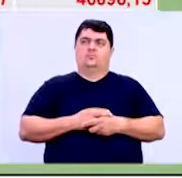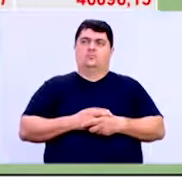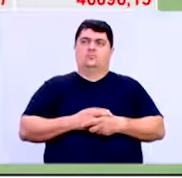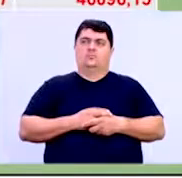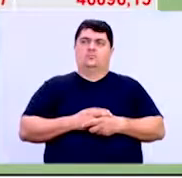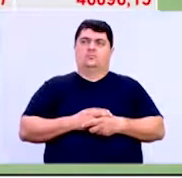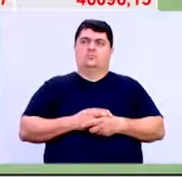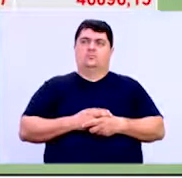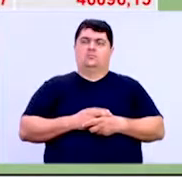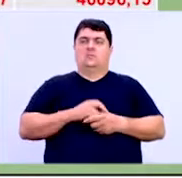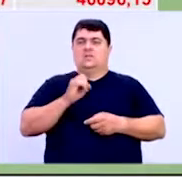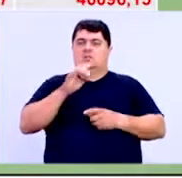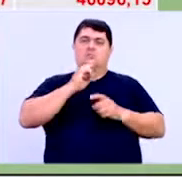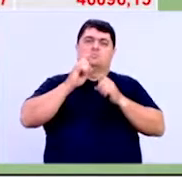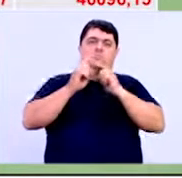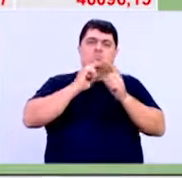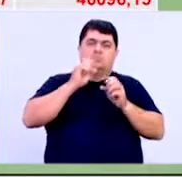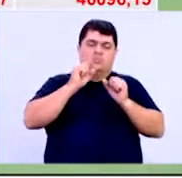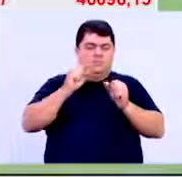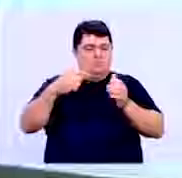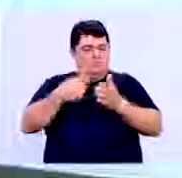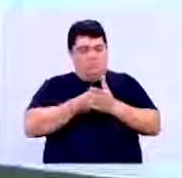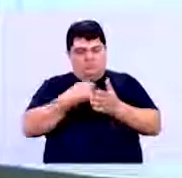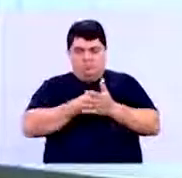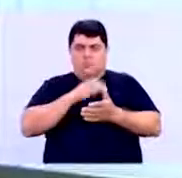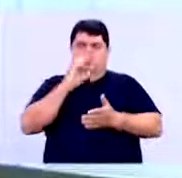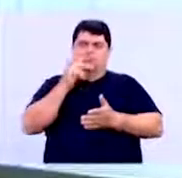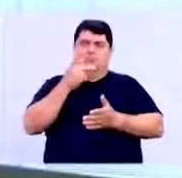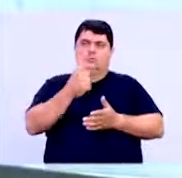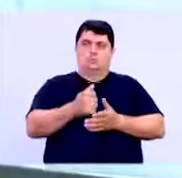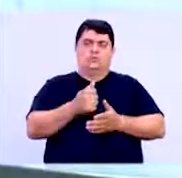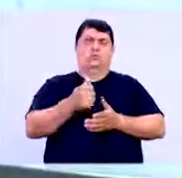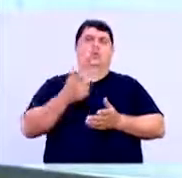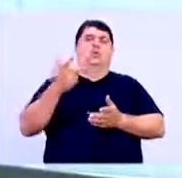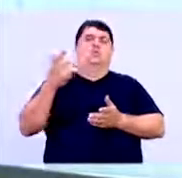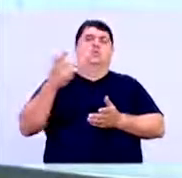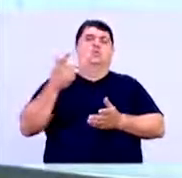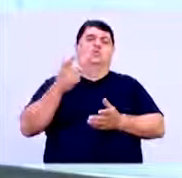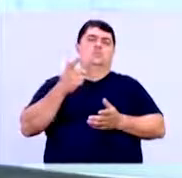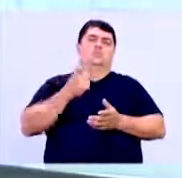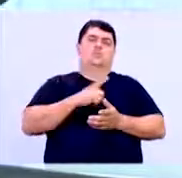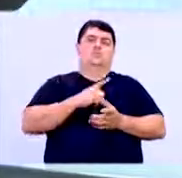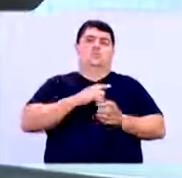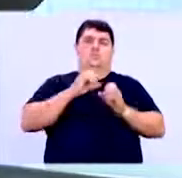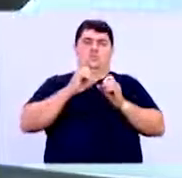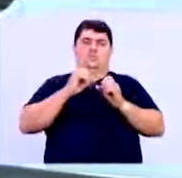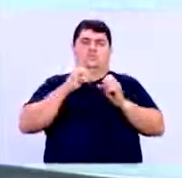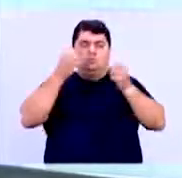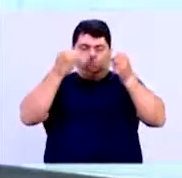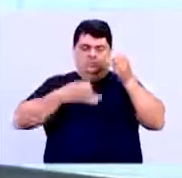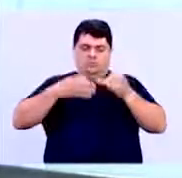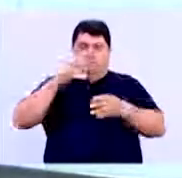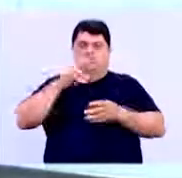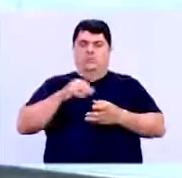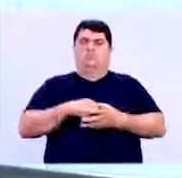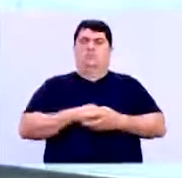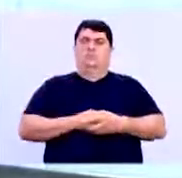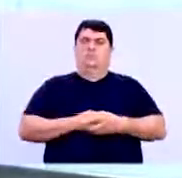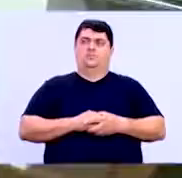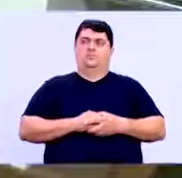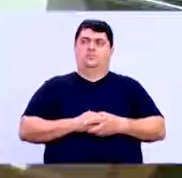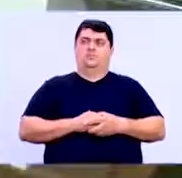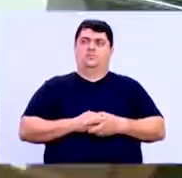se ficaram dúvidas, pode mandar no chat, pode solicitar esclarecimento que a gente vai tirando dúvida.